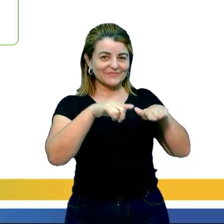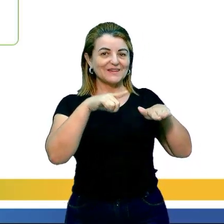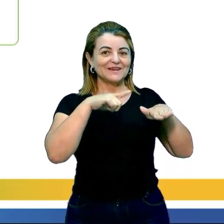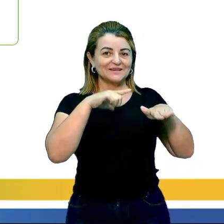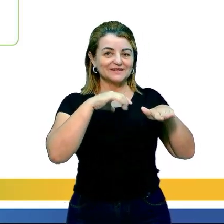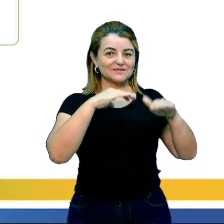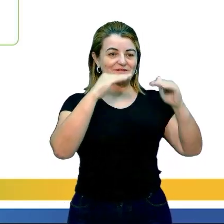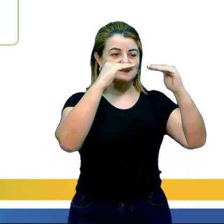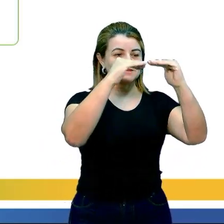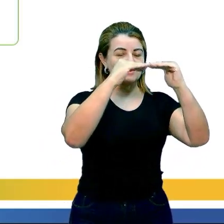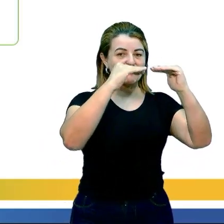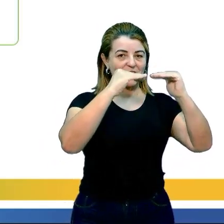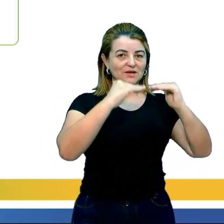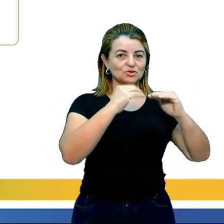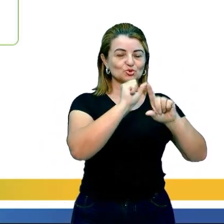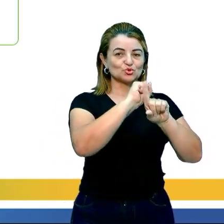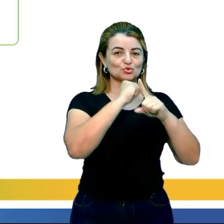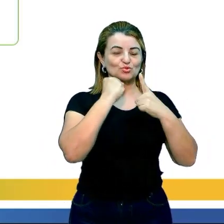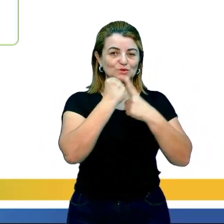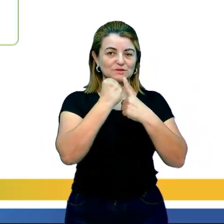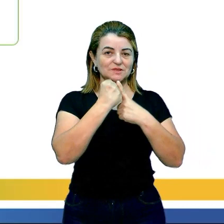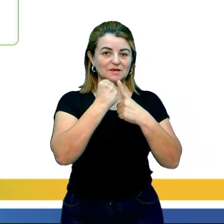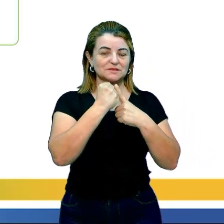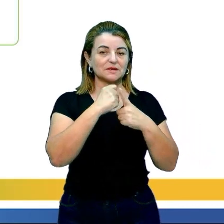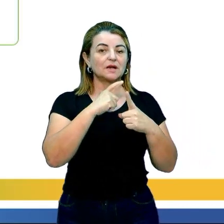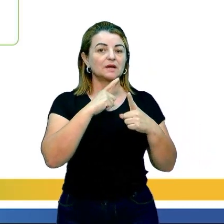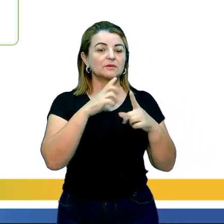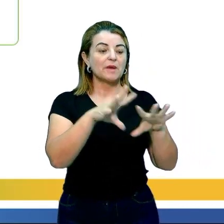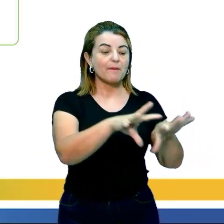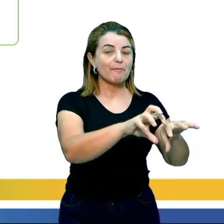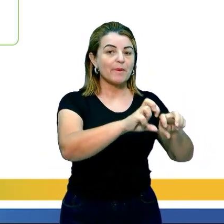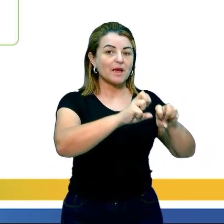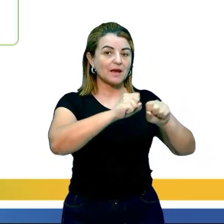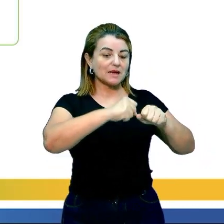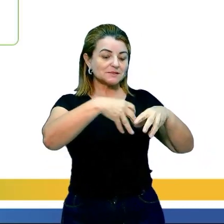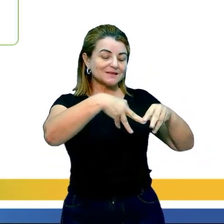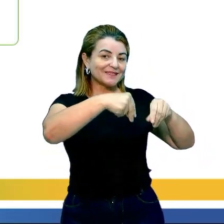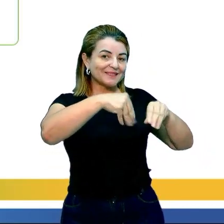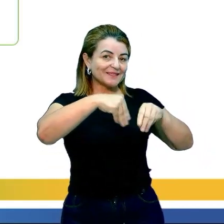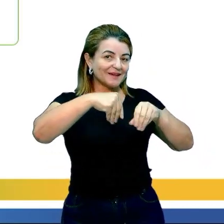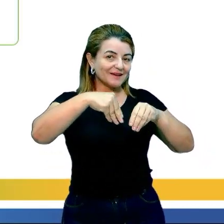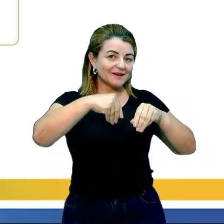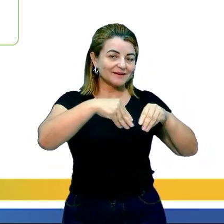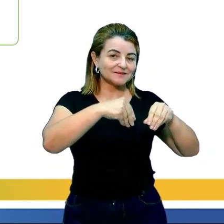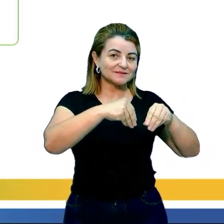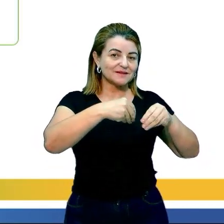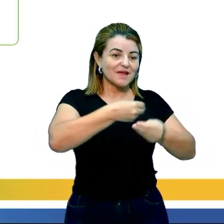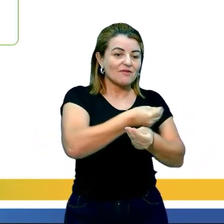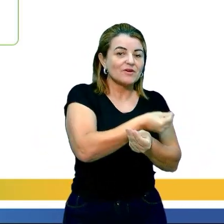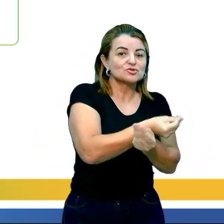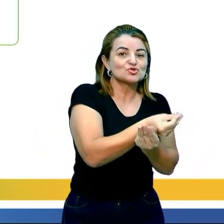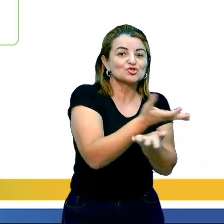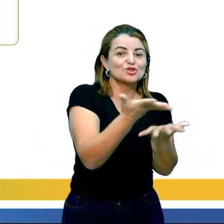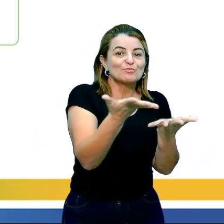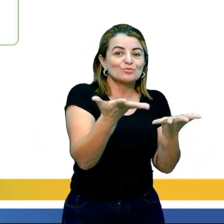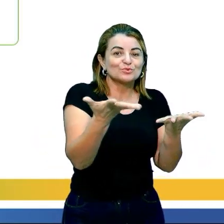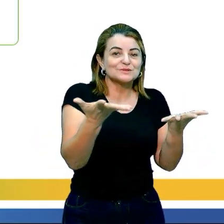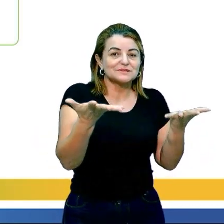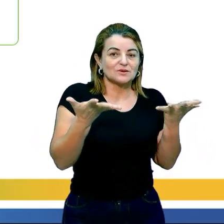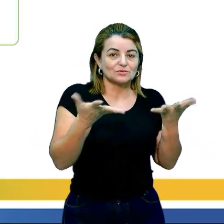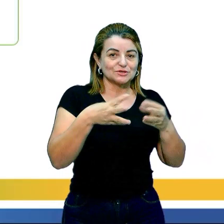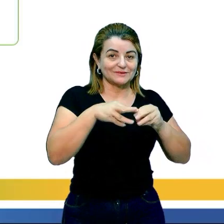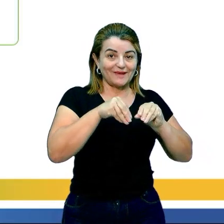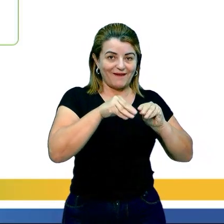sociais em Atenas ele também vai confiscar algumas terras aristocratas e vai distribuir né fazer uma